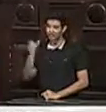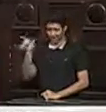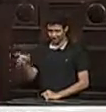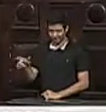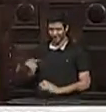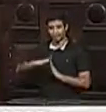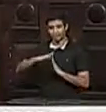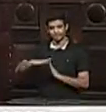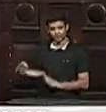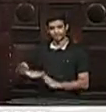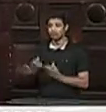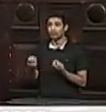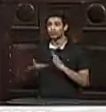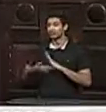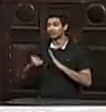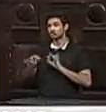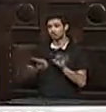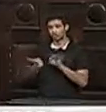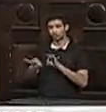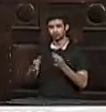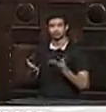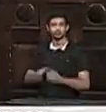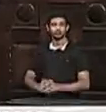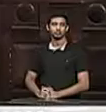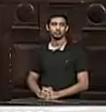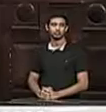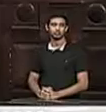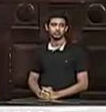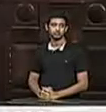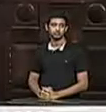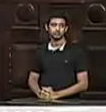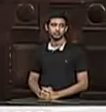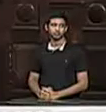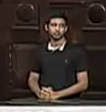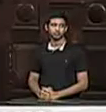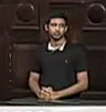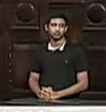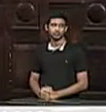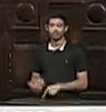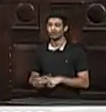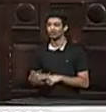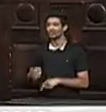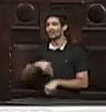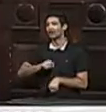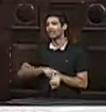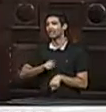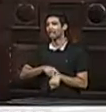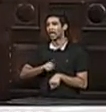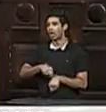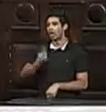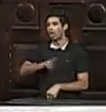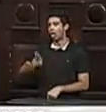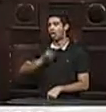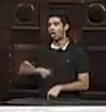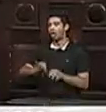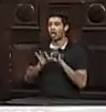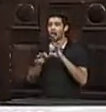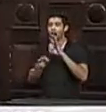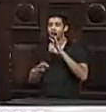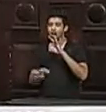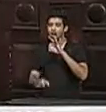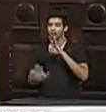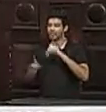a retirada desse projeto, para que nós estejamos aqui consumindo o nosso tempo num debate de algo que não